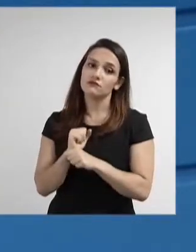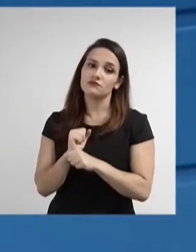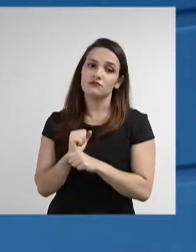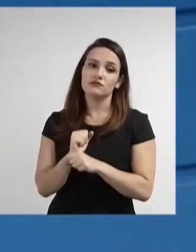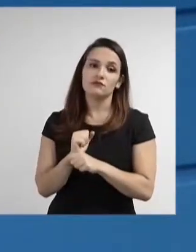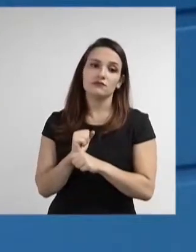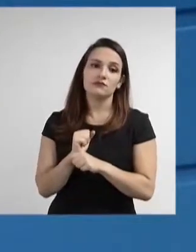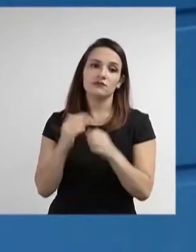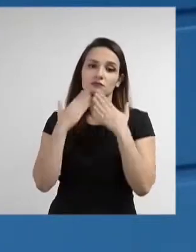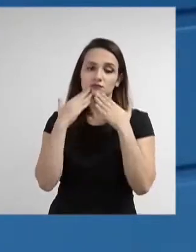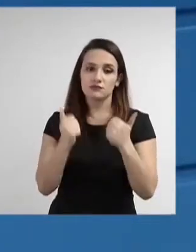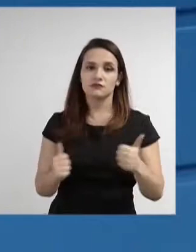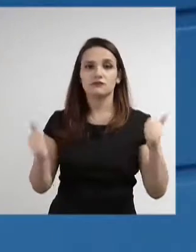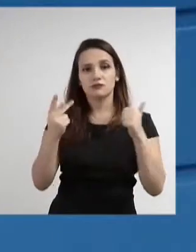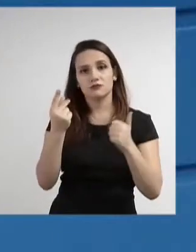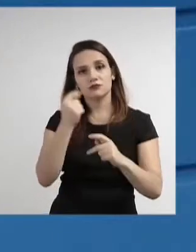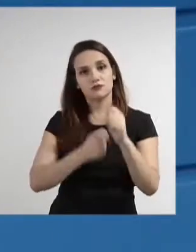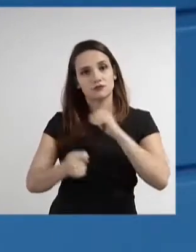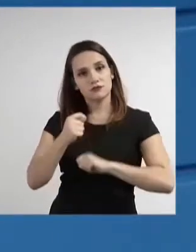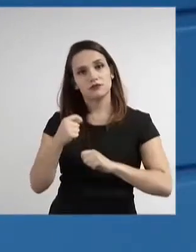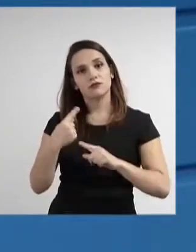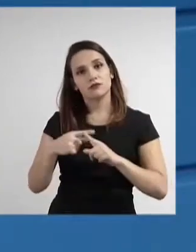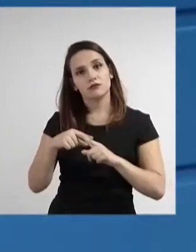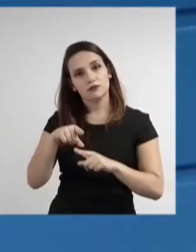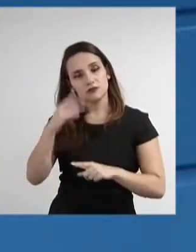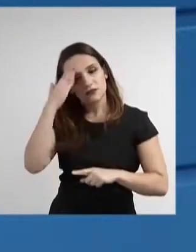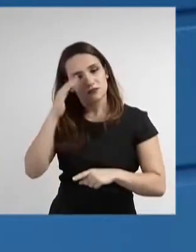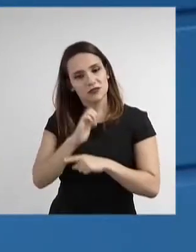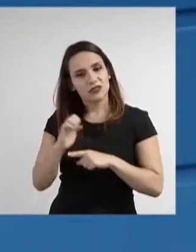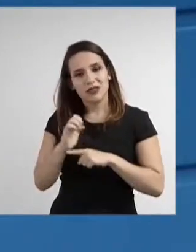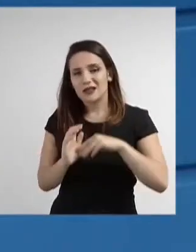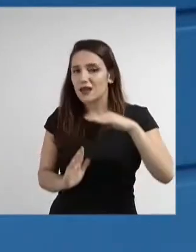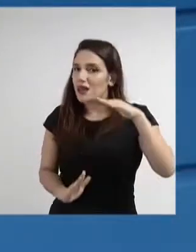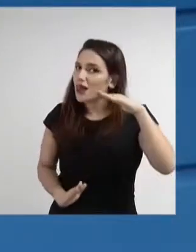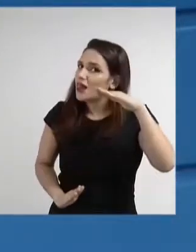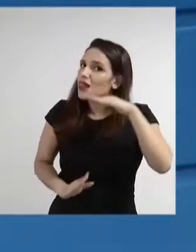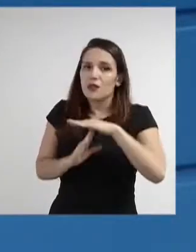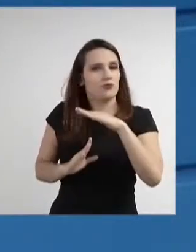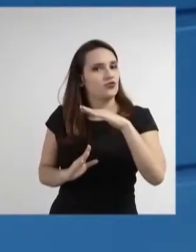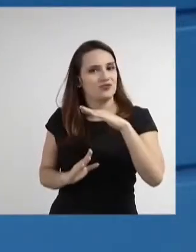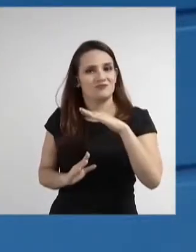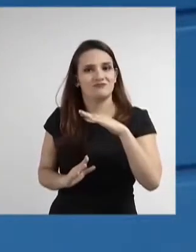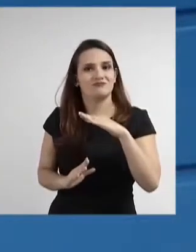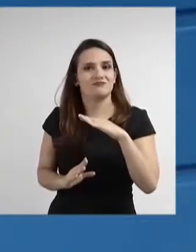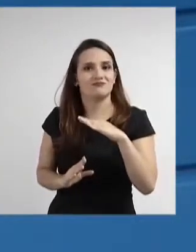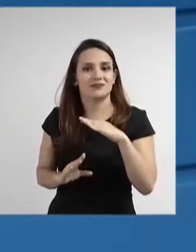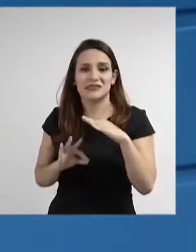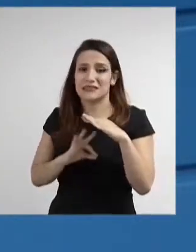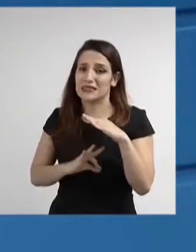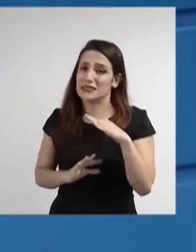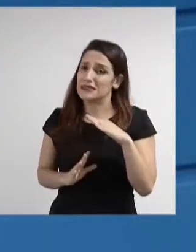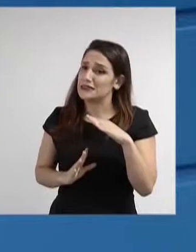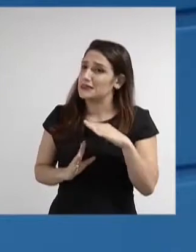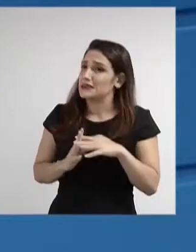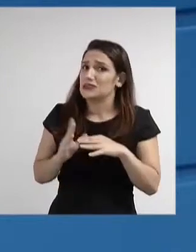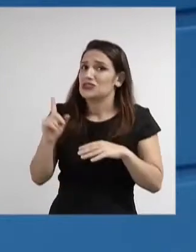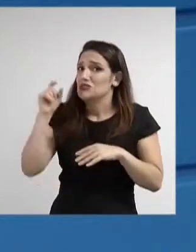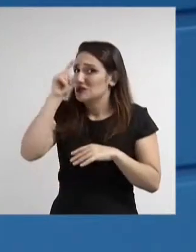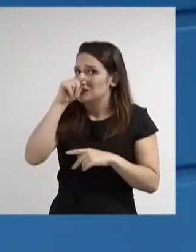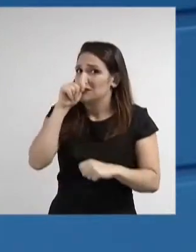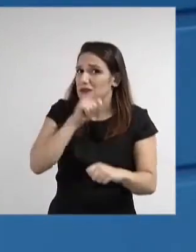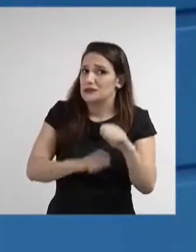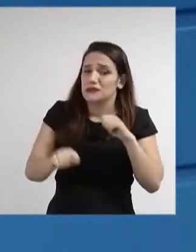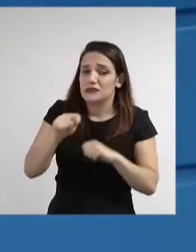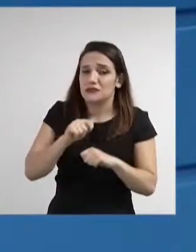melhoria das condições financeiras, porque sabemos que o Estado está no limiar realmente ali do pagamento da folha, atravessando uma situação muito